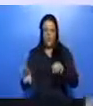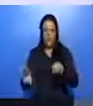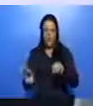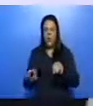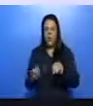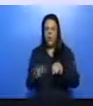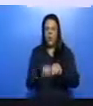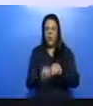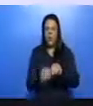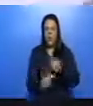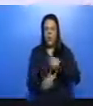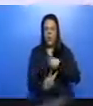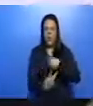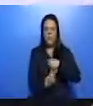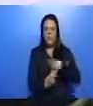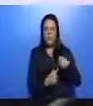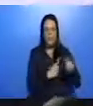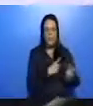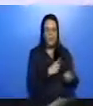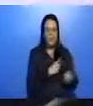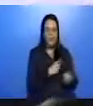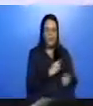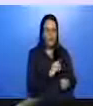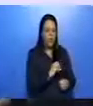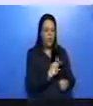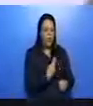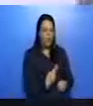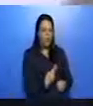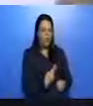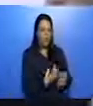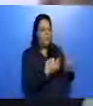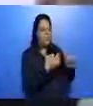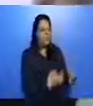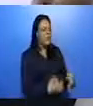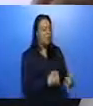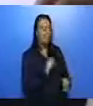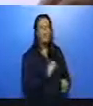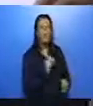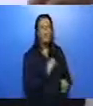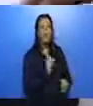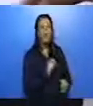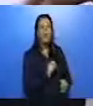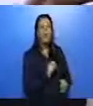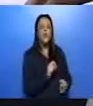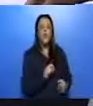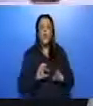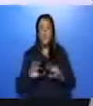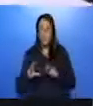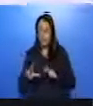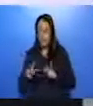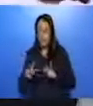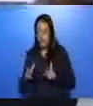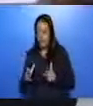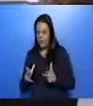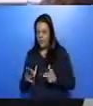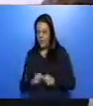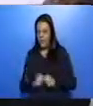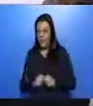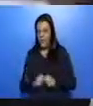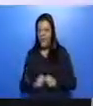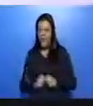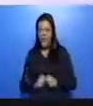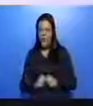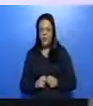é o ter, ou a palavra certeza? Porque é isso que vai diferenciar da objetiva indireta, porque as duas têm